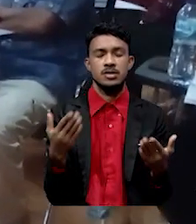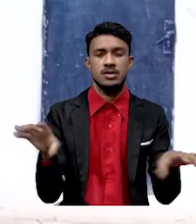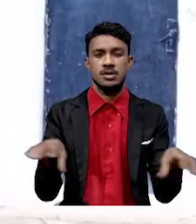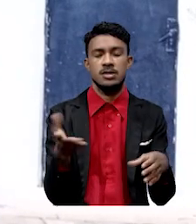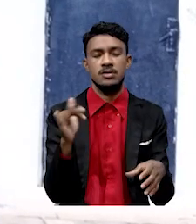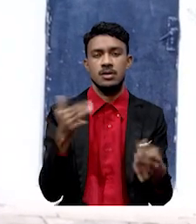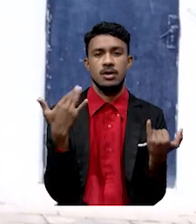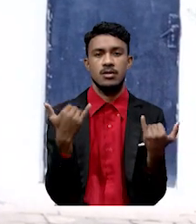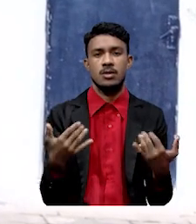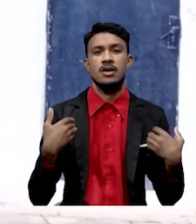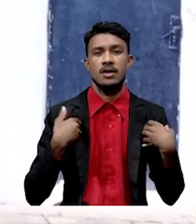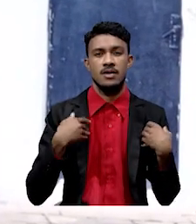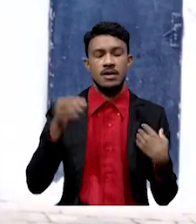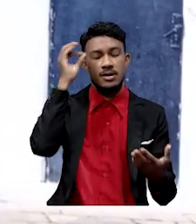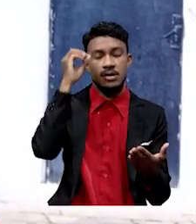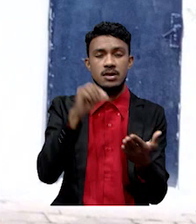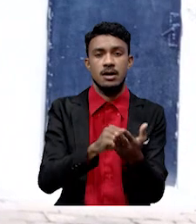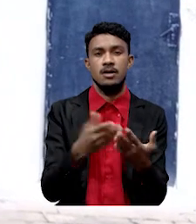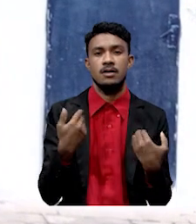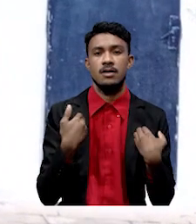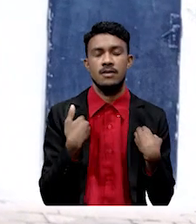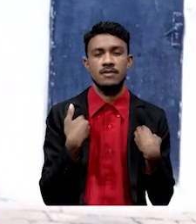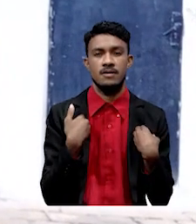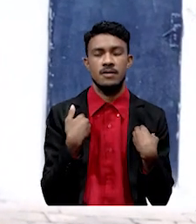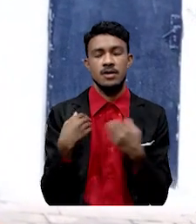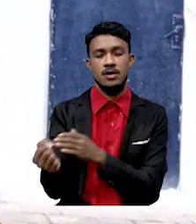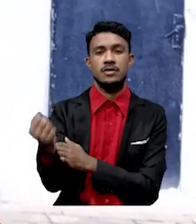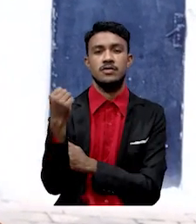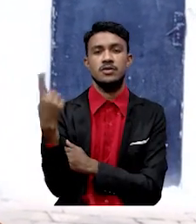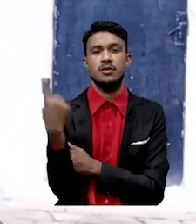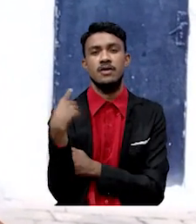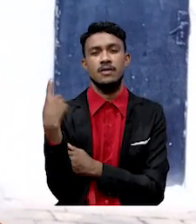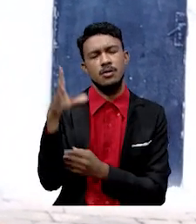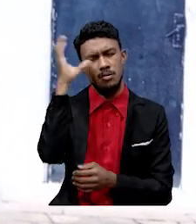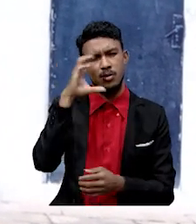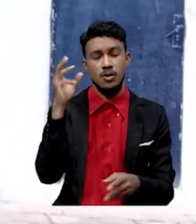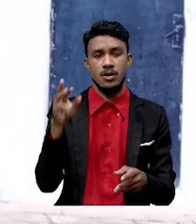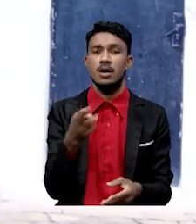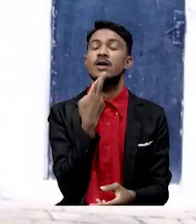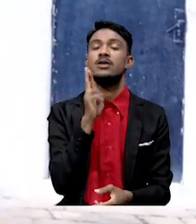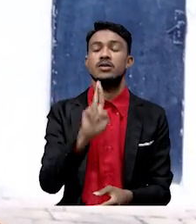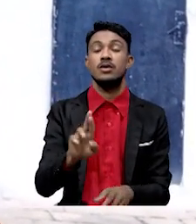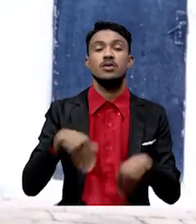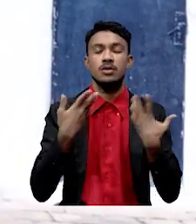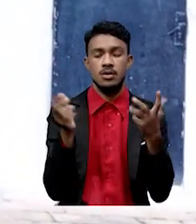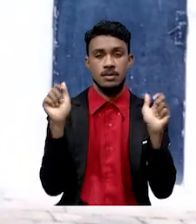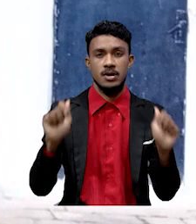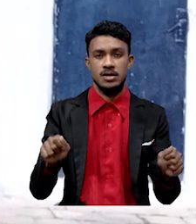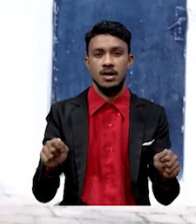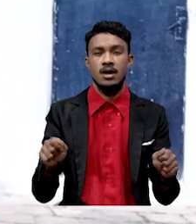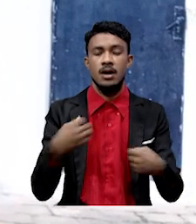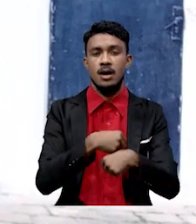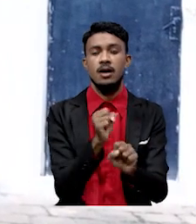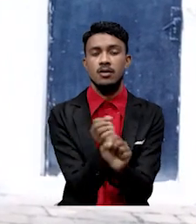ia secretário referese esforço hela buka meus oin dalam in para atu misabele funciona fila